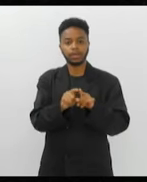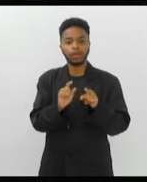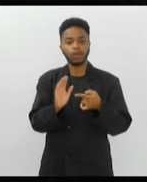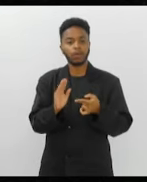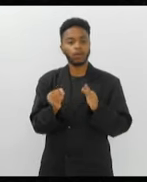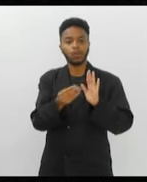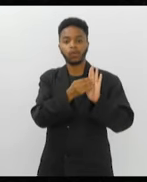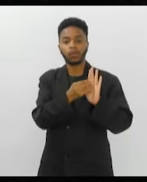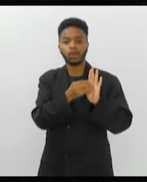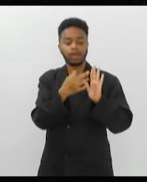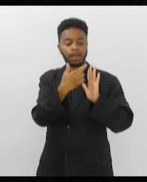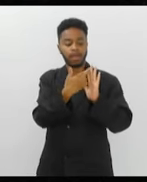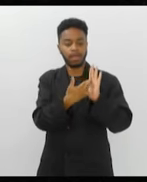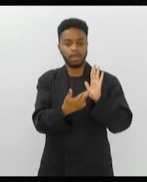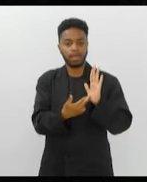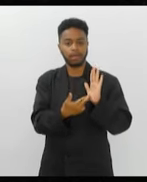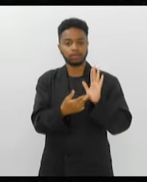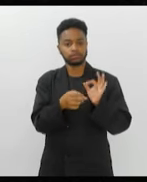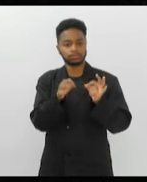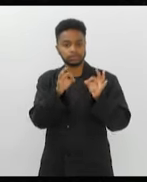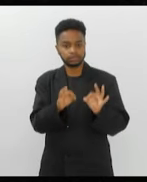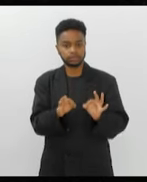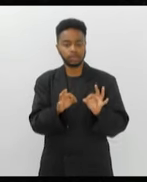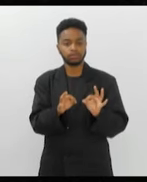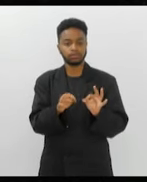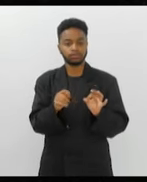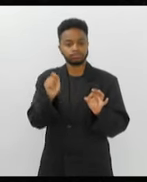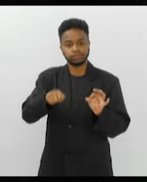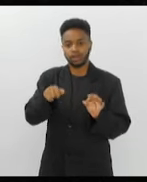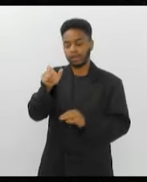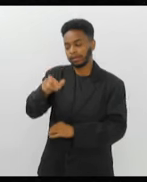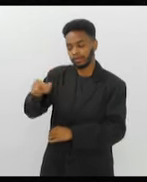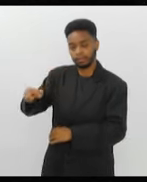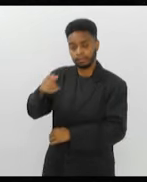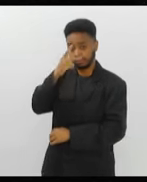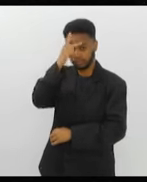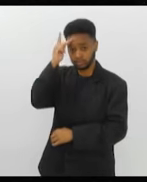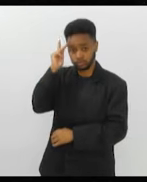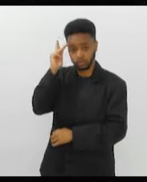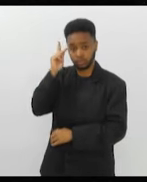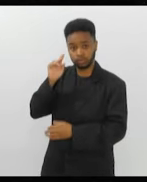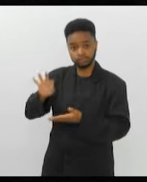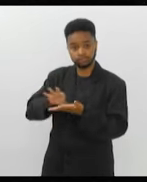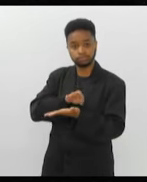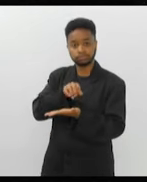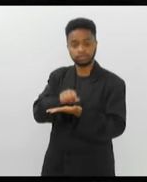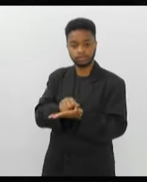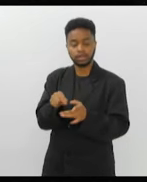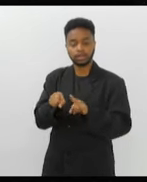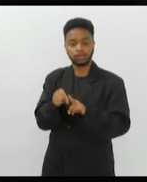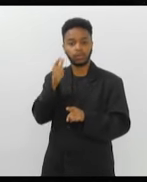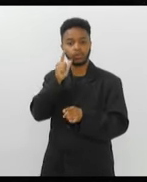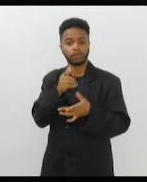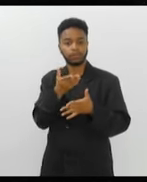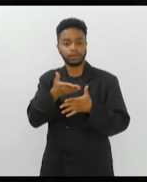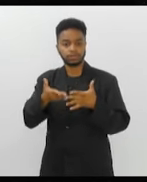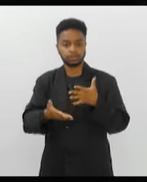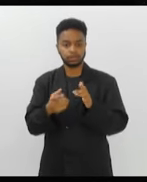os parâmetros necessários para o cidadão se credenciar a parcelar essa